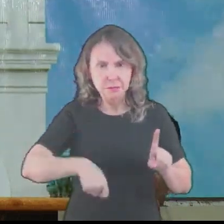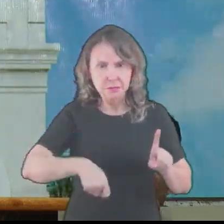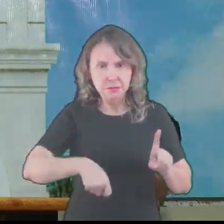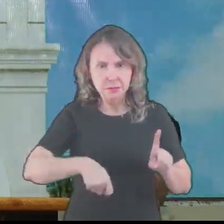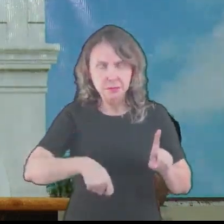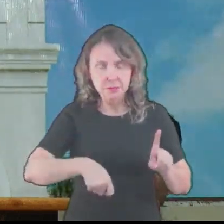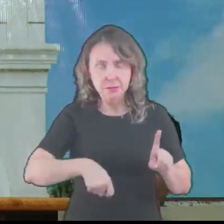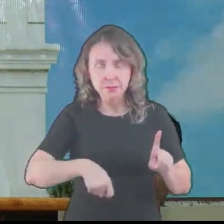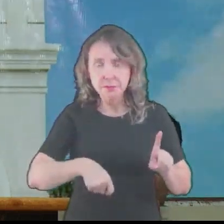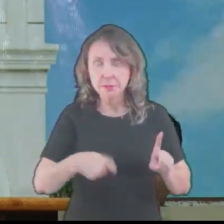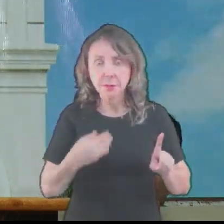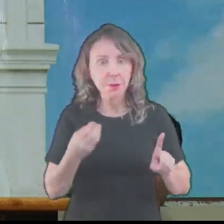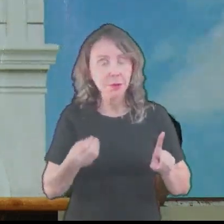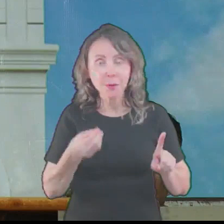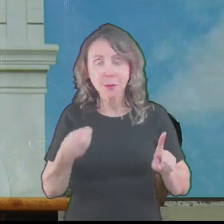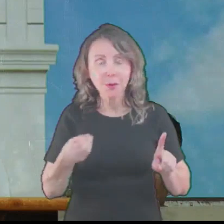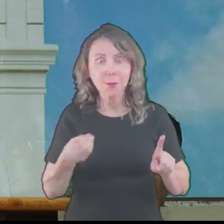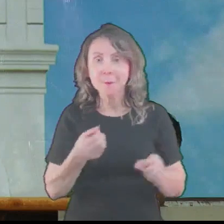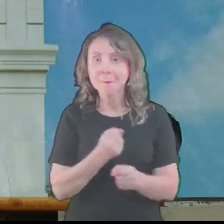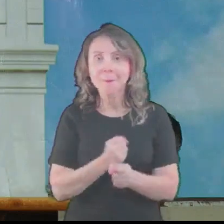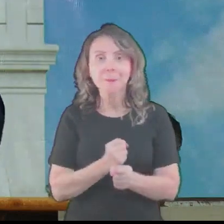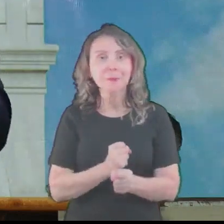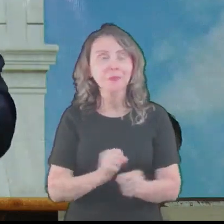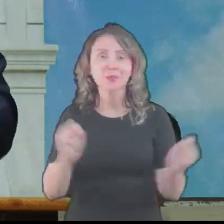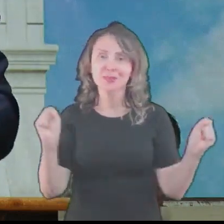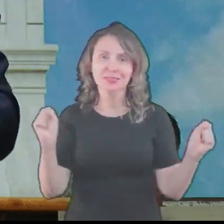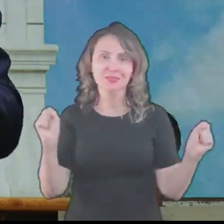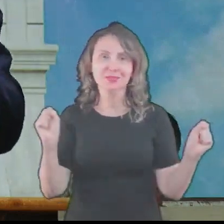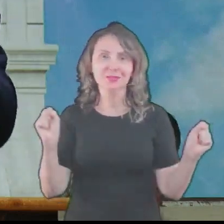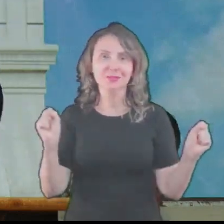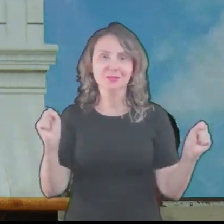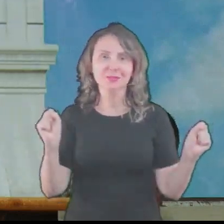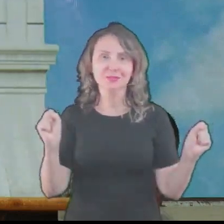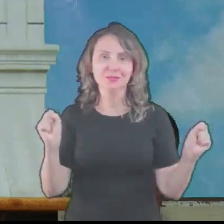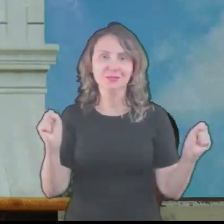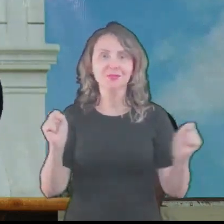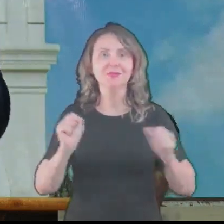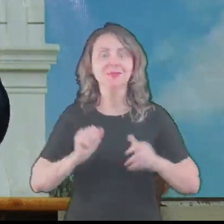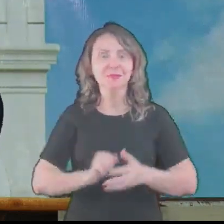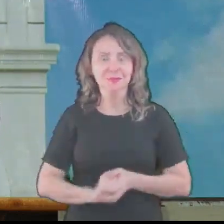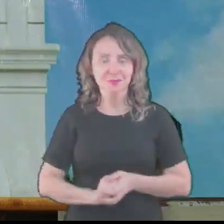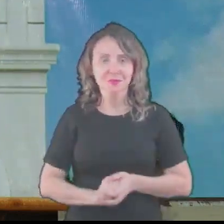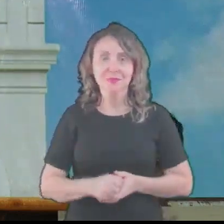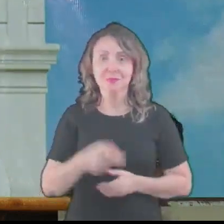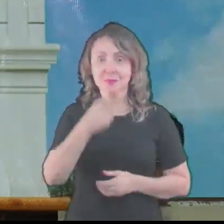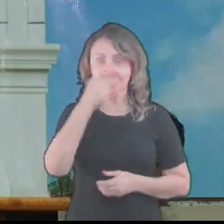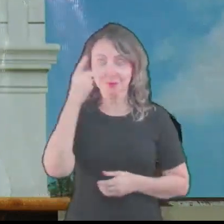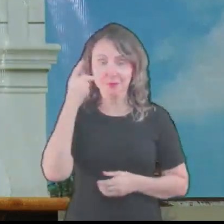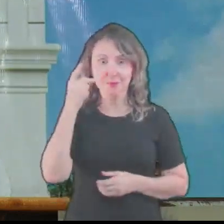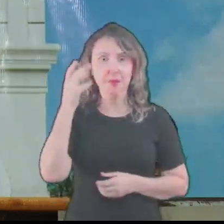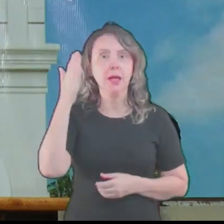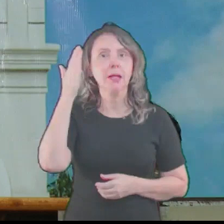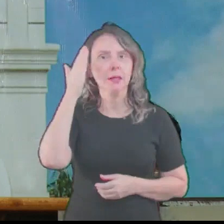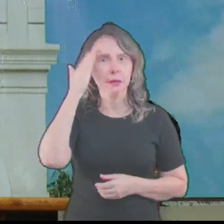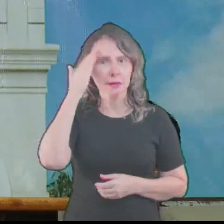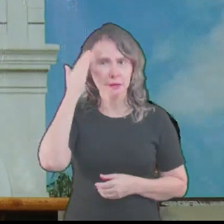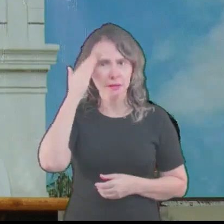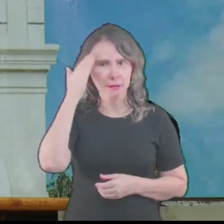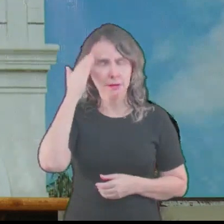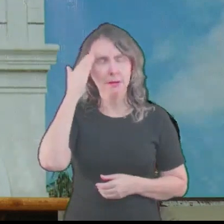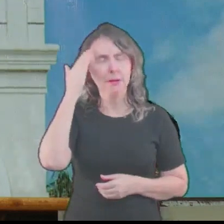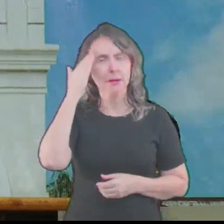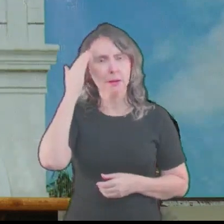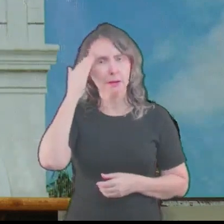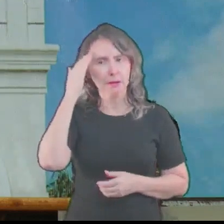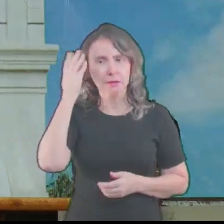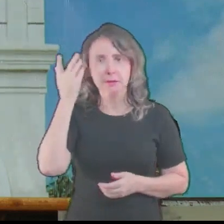coisa impensável. Ninguém na sua sã consciência ousaria